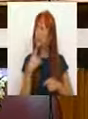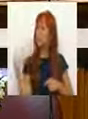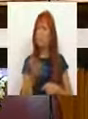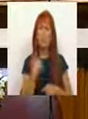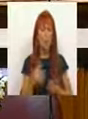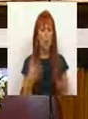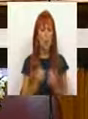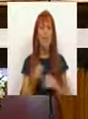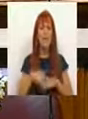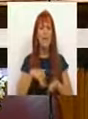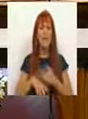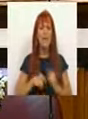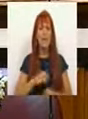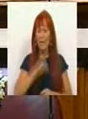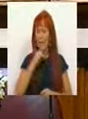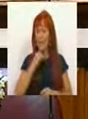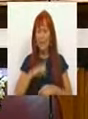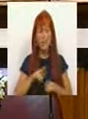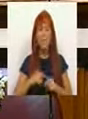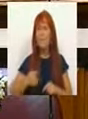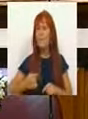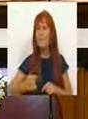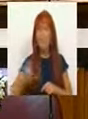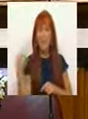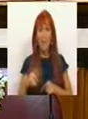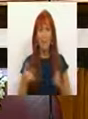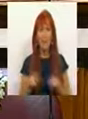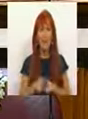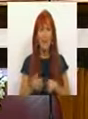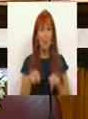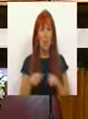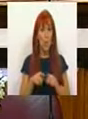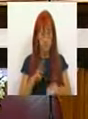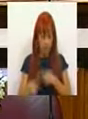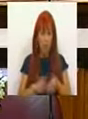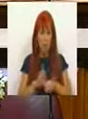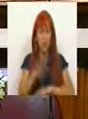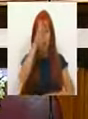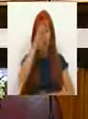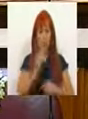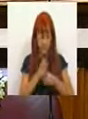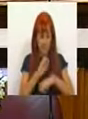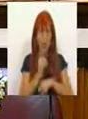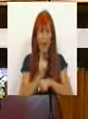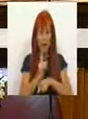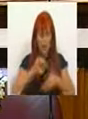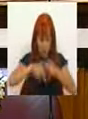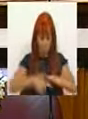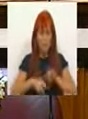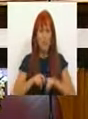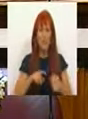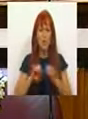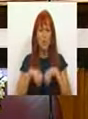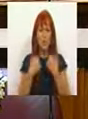em conjunto realizar permanentemente todos os dias, para assim prosseguirmos o esforço contínuo de aprofundamento